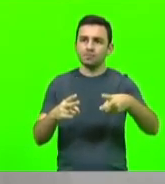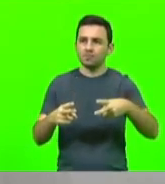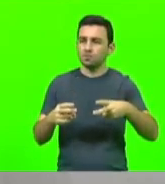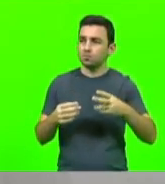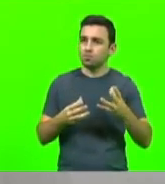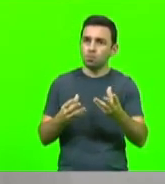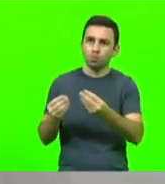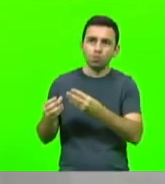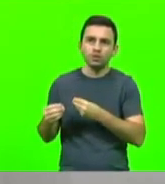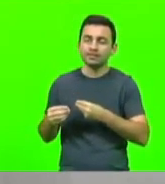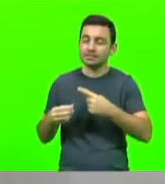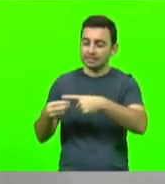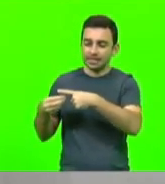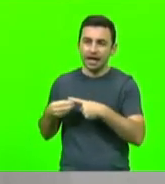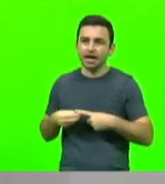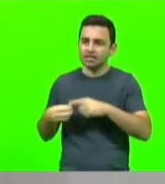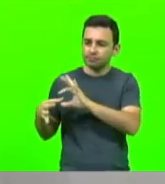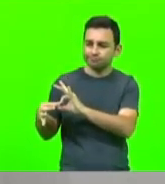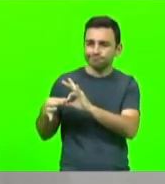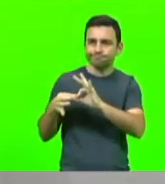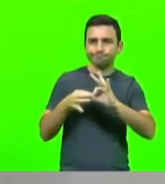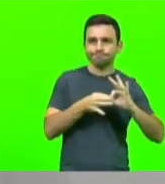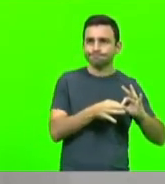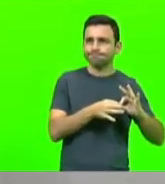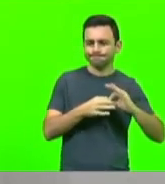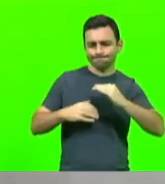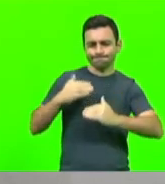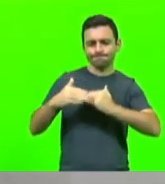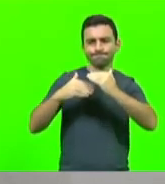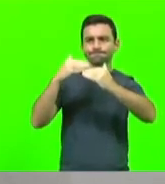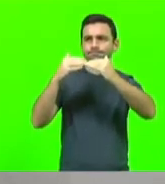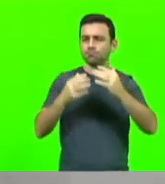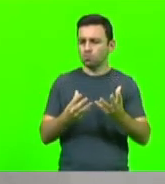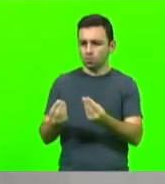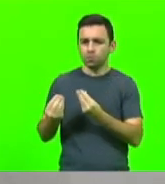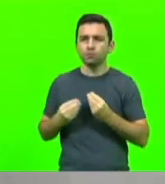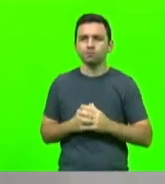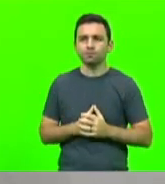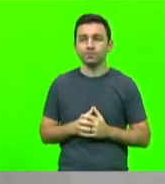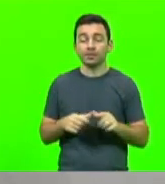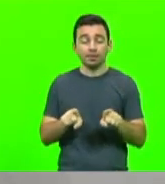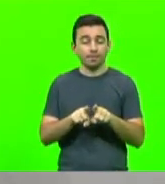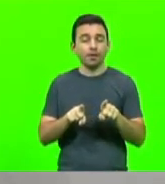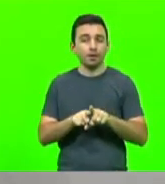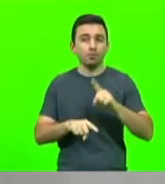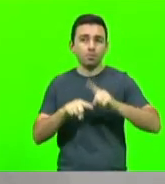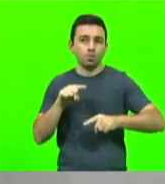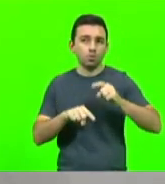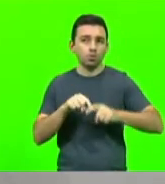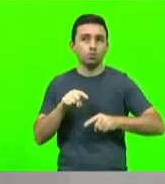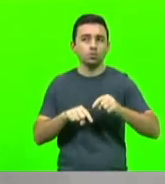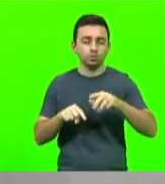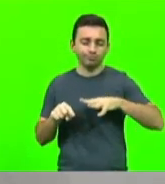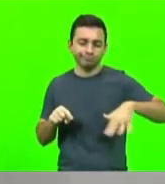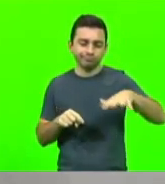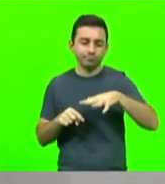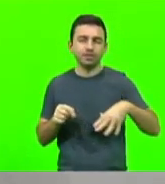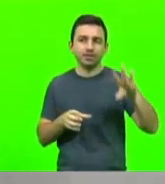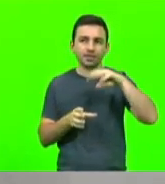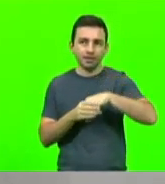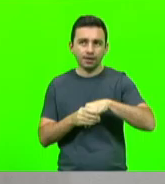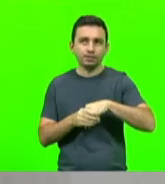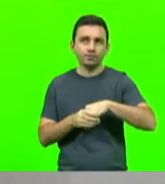Estado, né? Tendo a sua, levando em consideração o seu produto interno bruto dentro do Estado de Santa Catarina. É uma